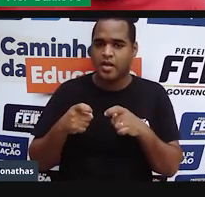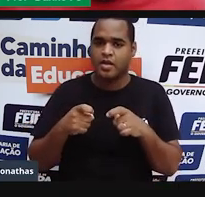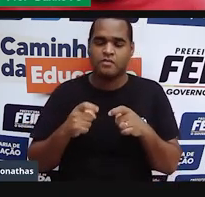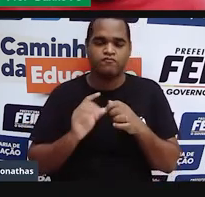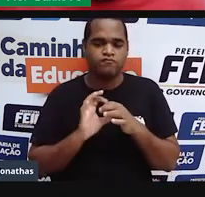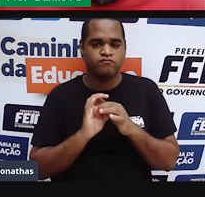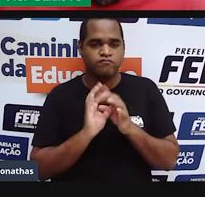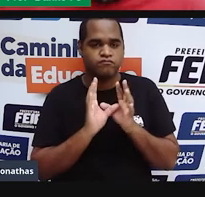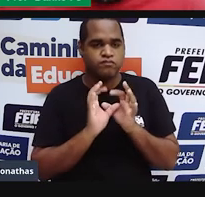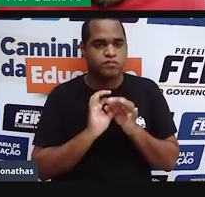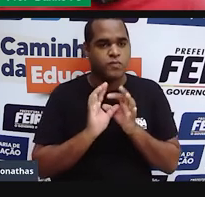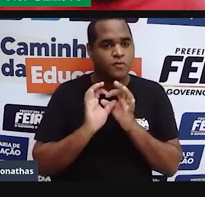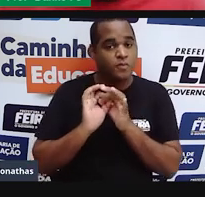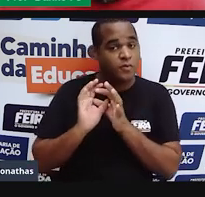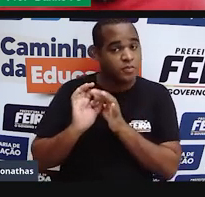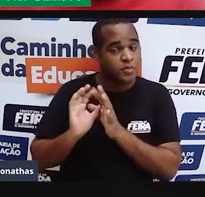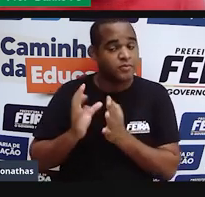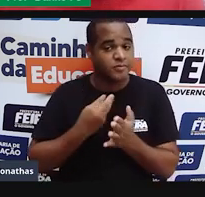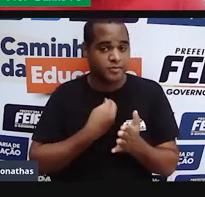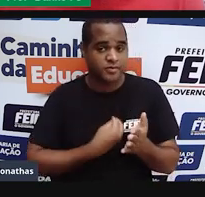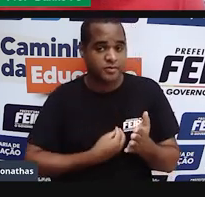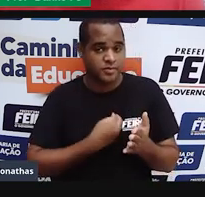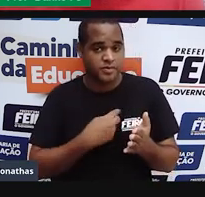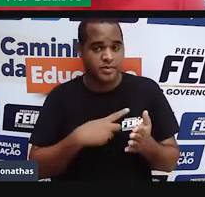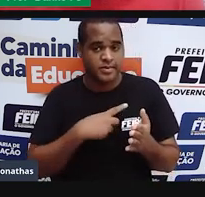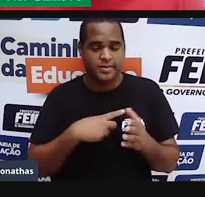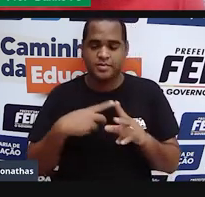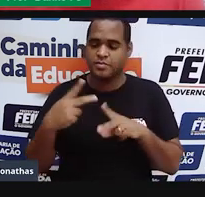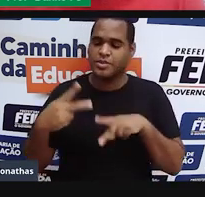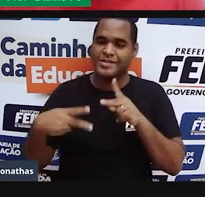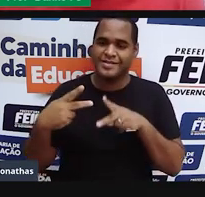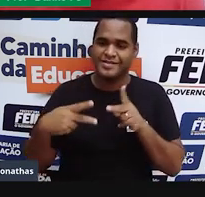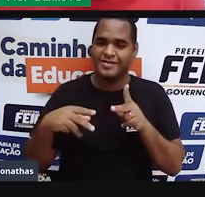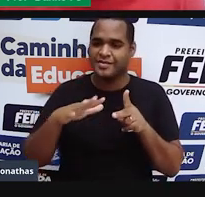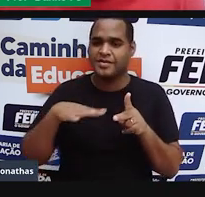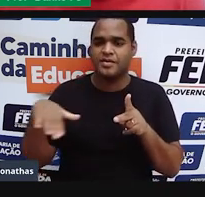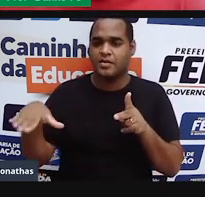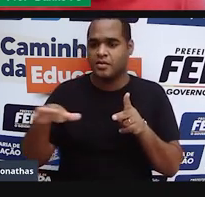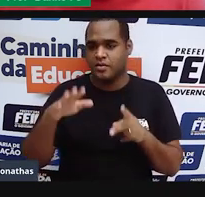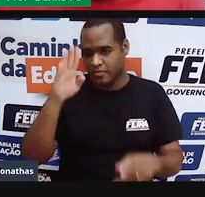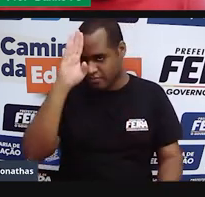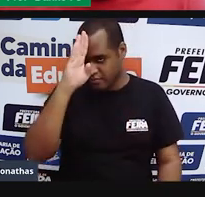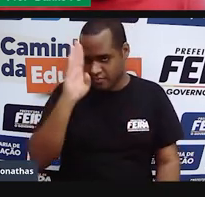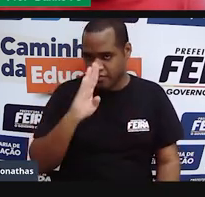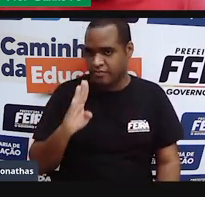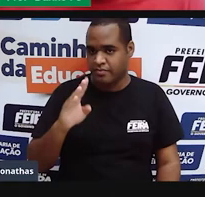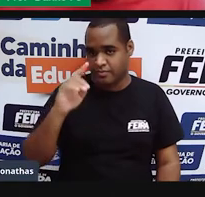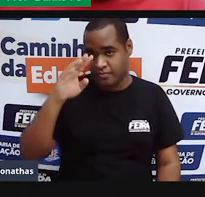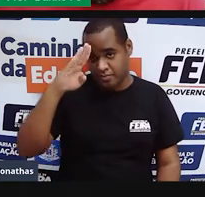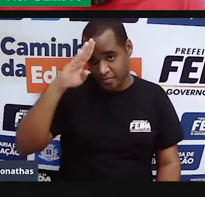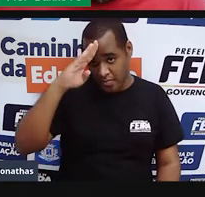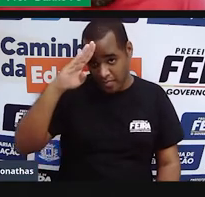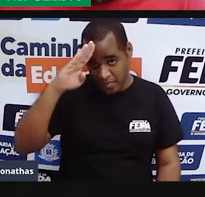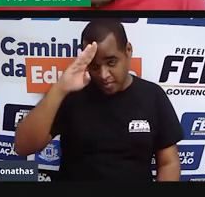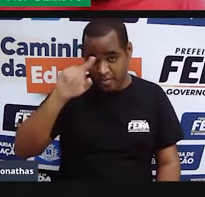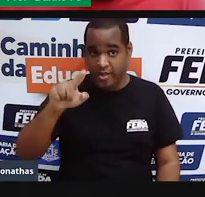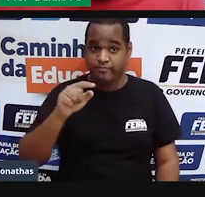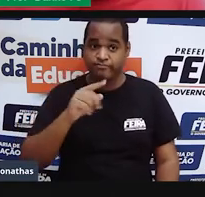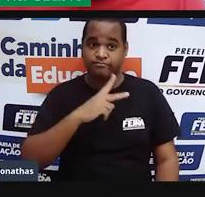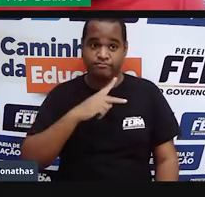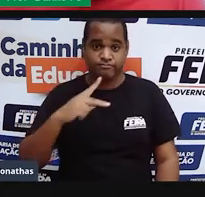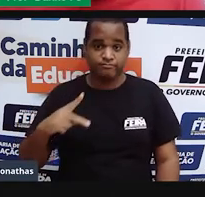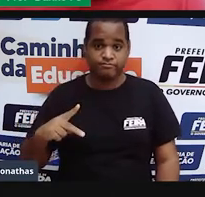se sentem mais à vontade de participar da vida política no Brasil. Inclusive, são militares que